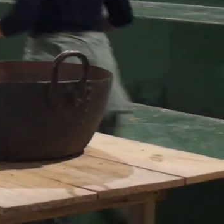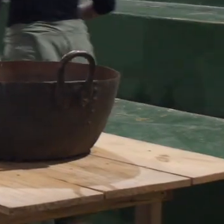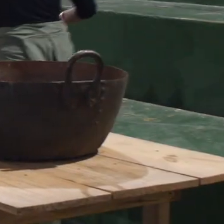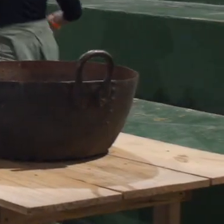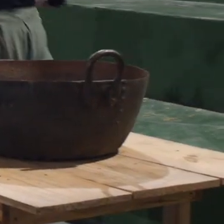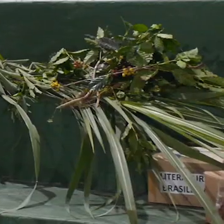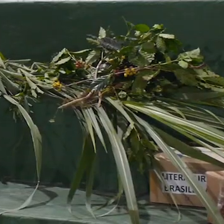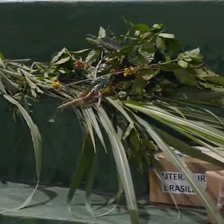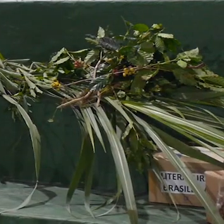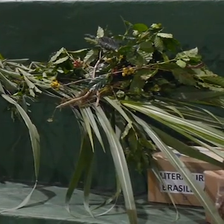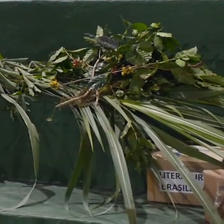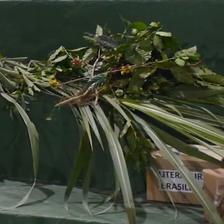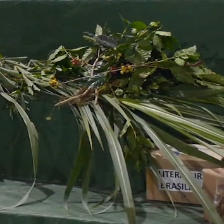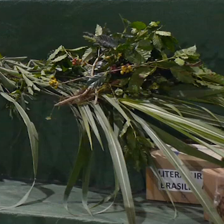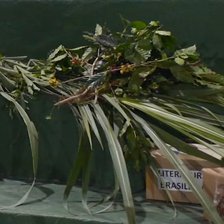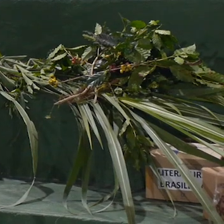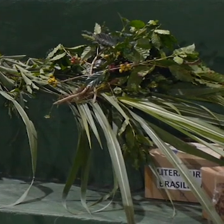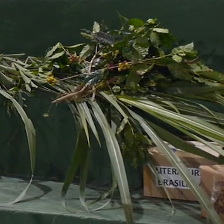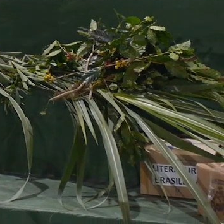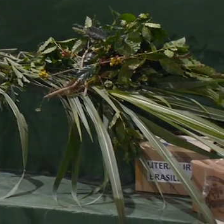Expositores organizam os espaços.